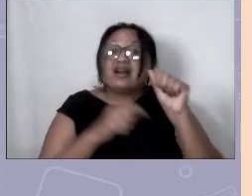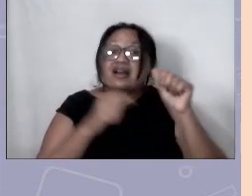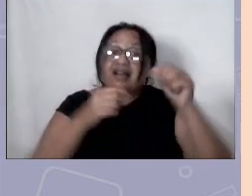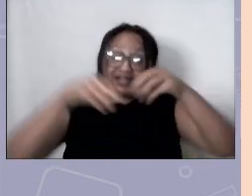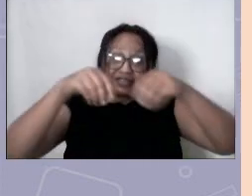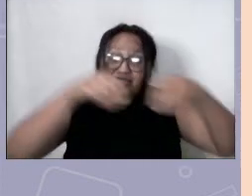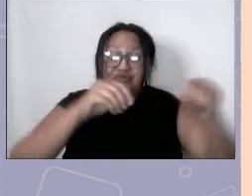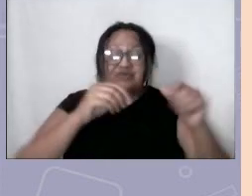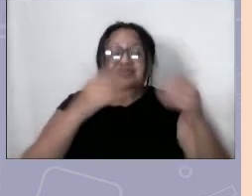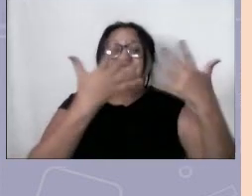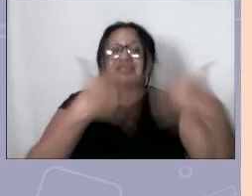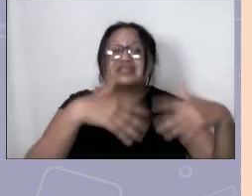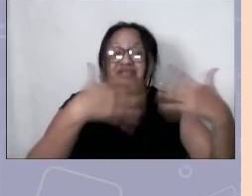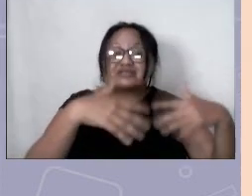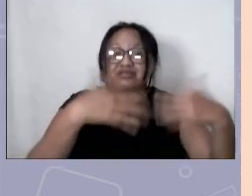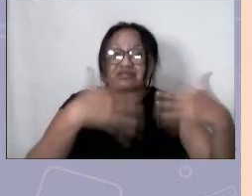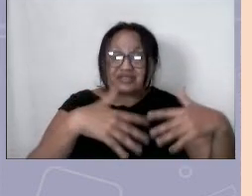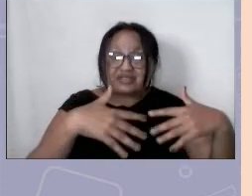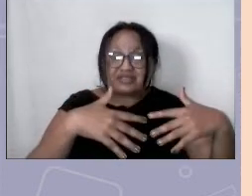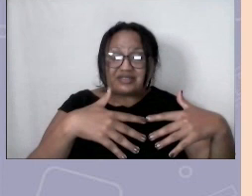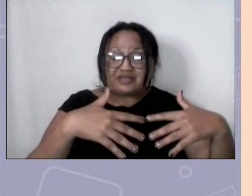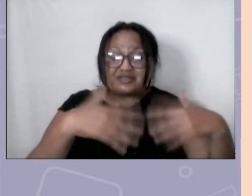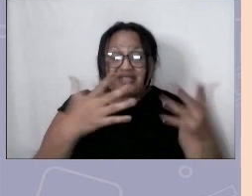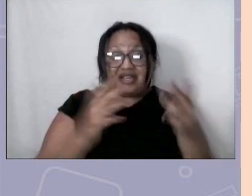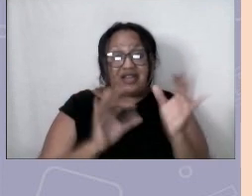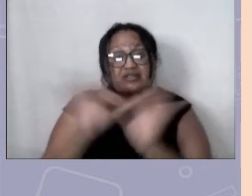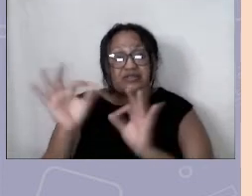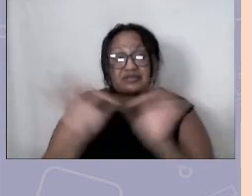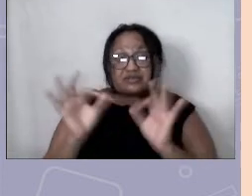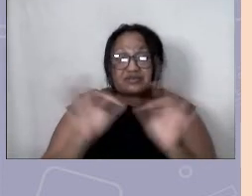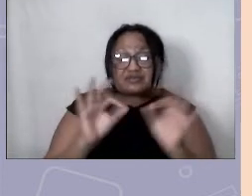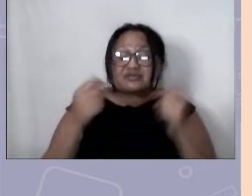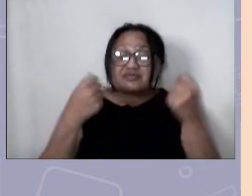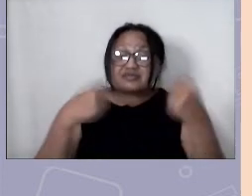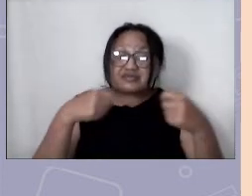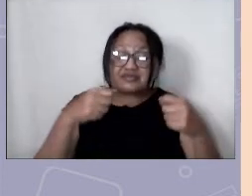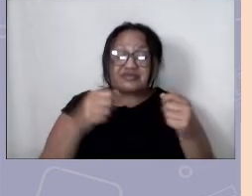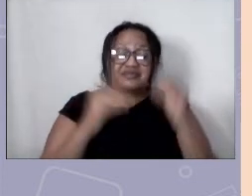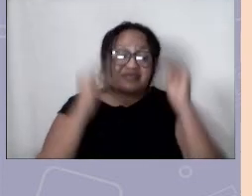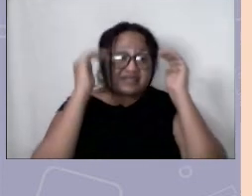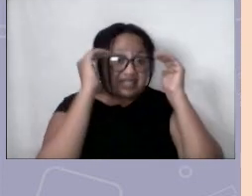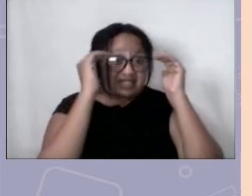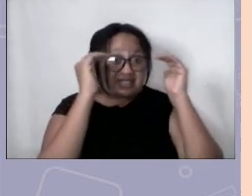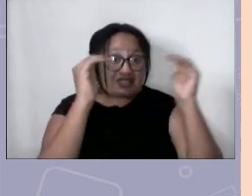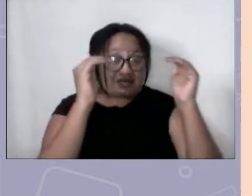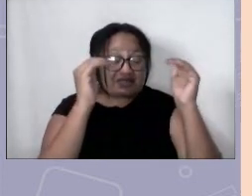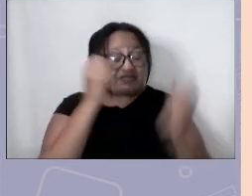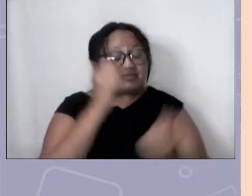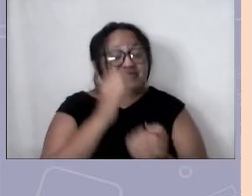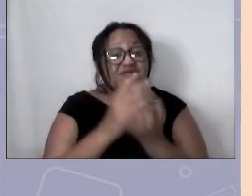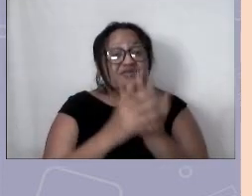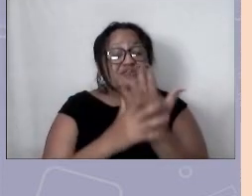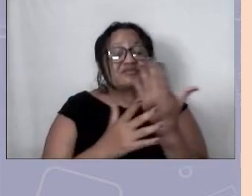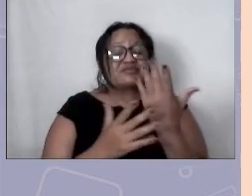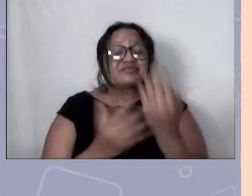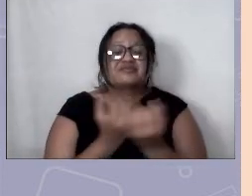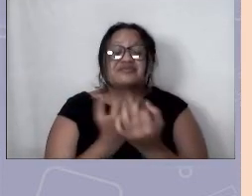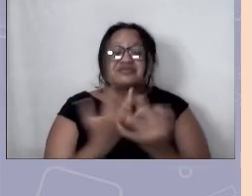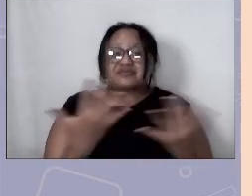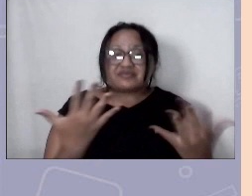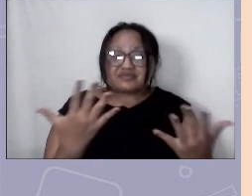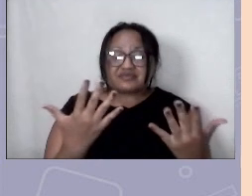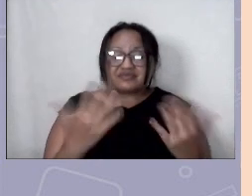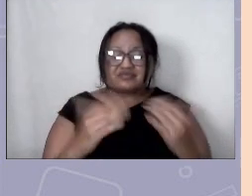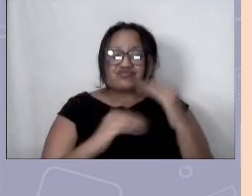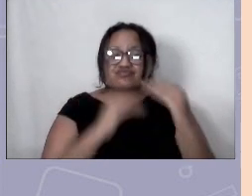defensivos biológicos a produção deve respeitar a sazonalidade dos vegetais e os ciclos naturais alimentos orgânicos